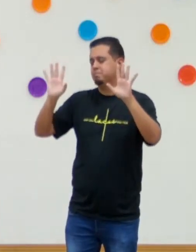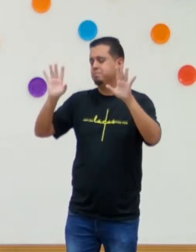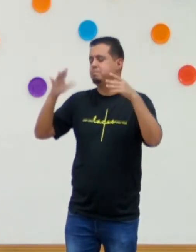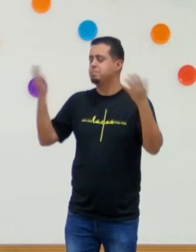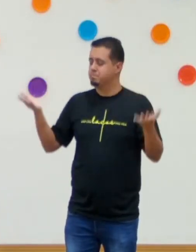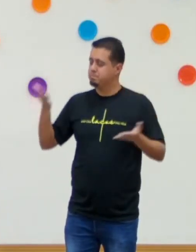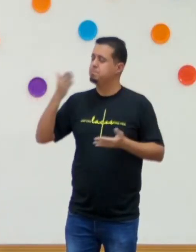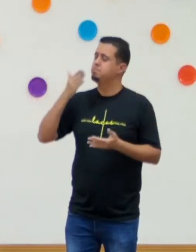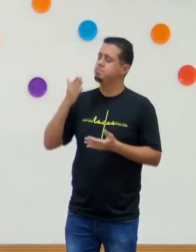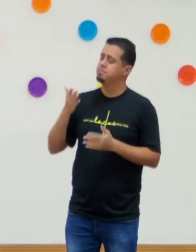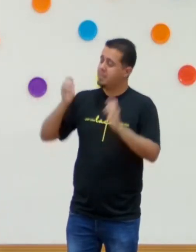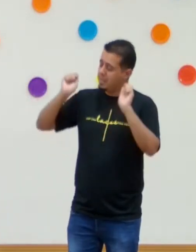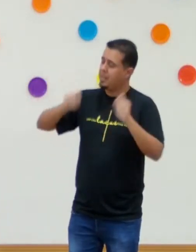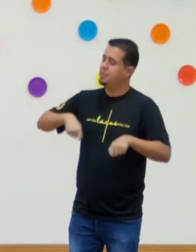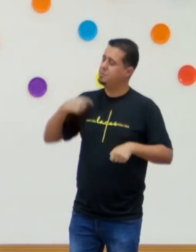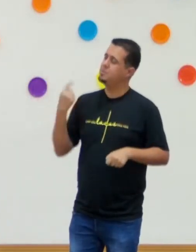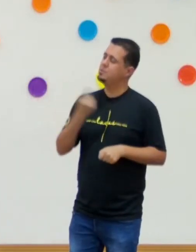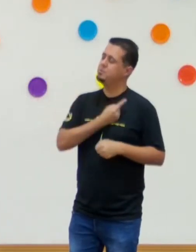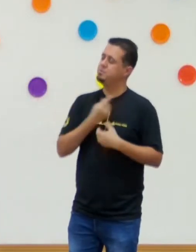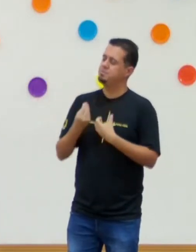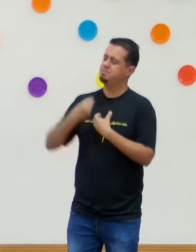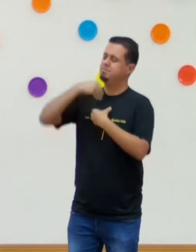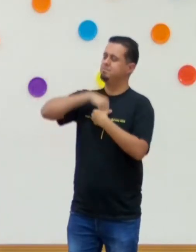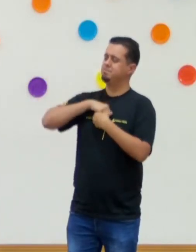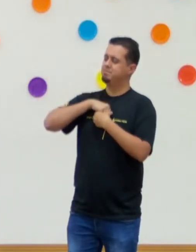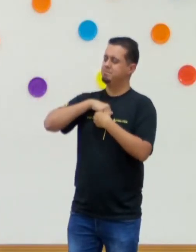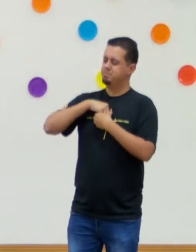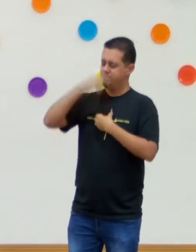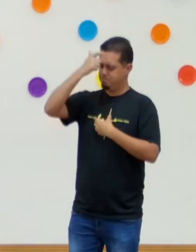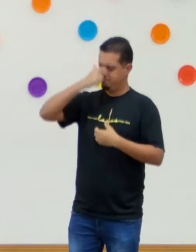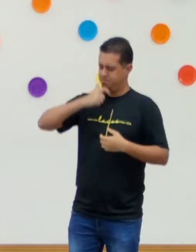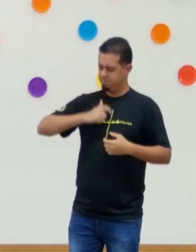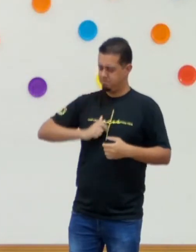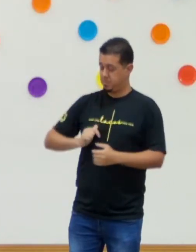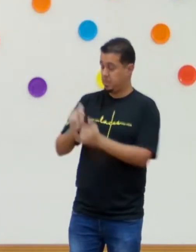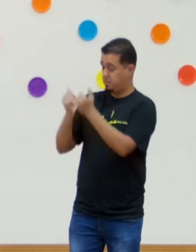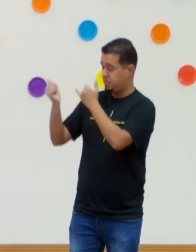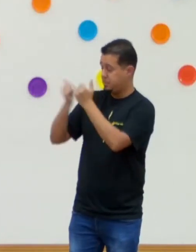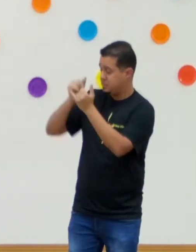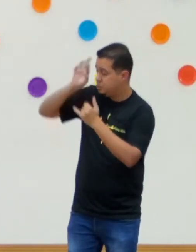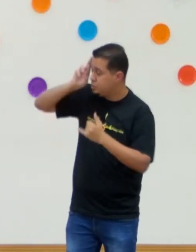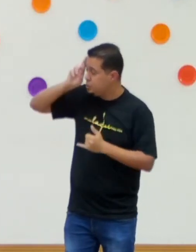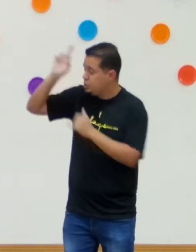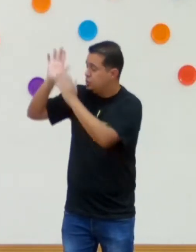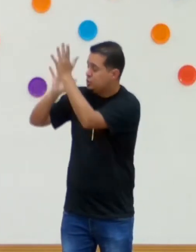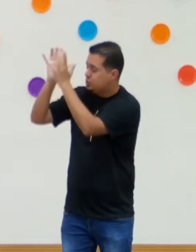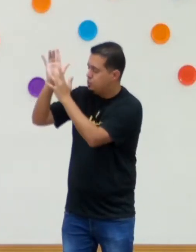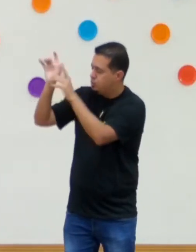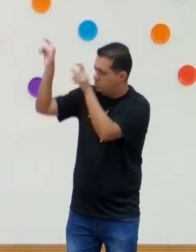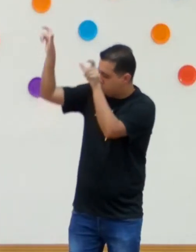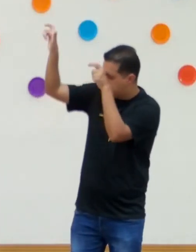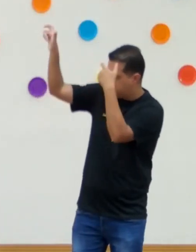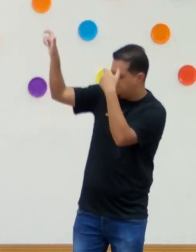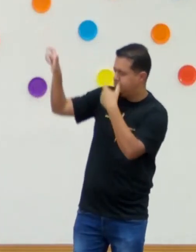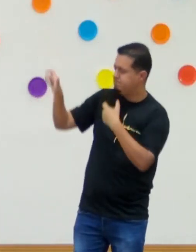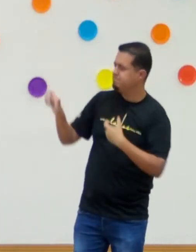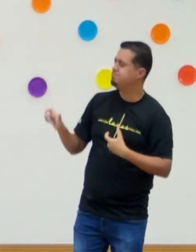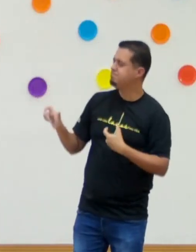possamos ter o nosso coração mais parecido com o do Senhor Jesus, para que o Senhor Jesus de fato seja formado em